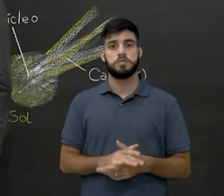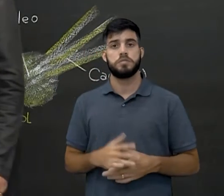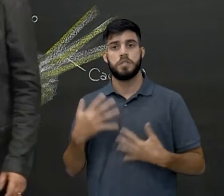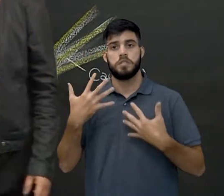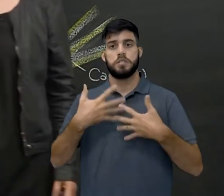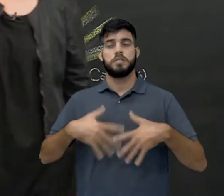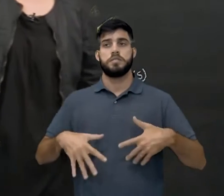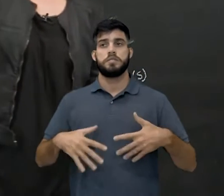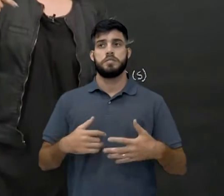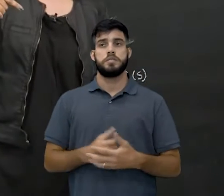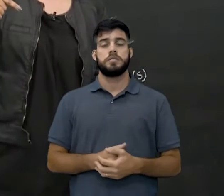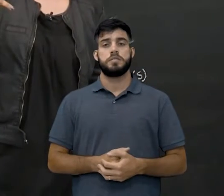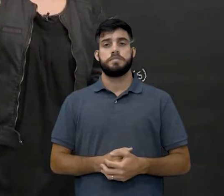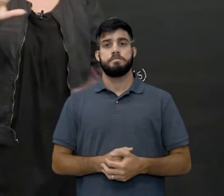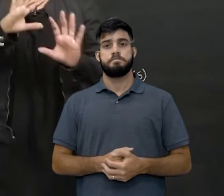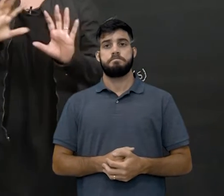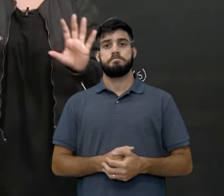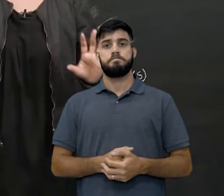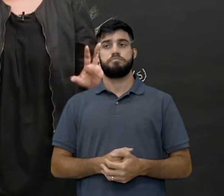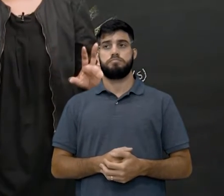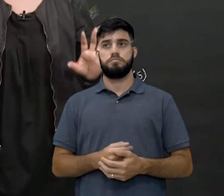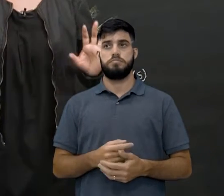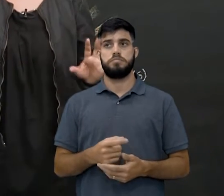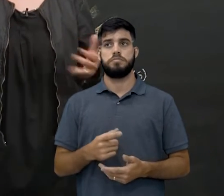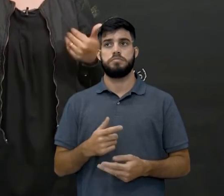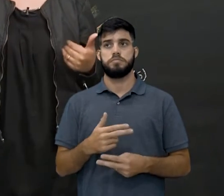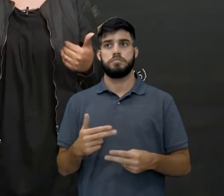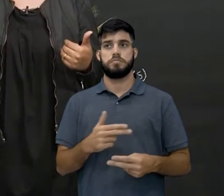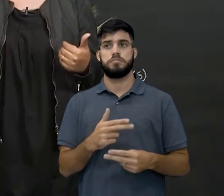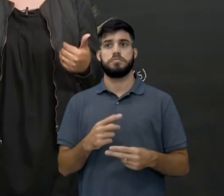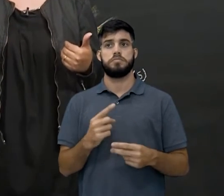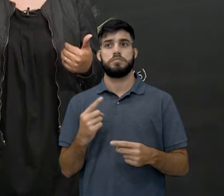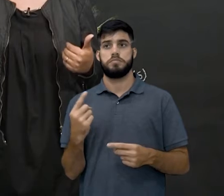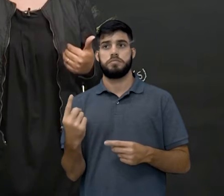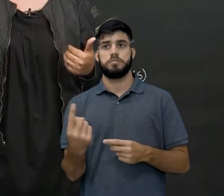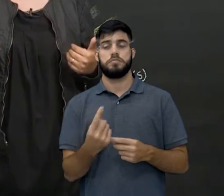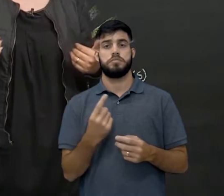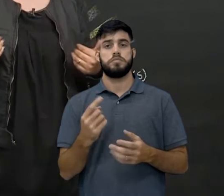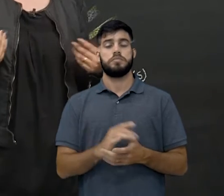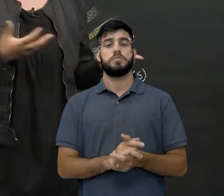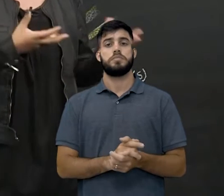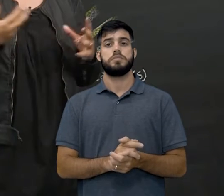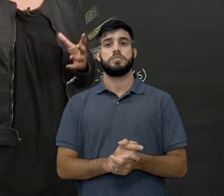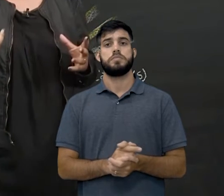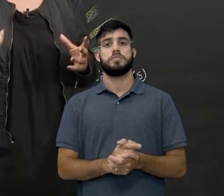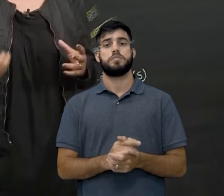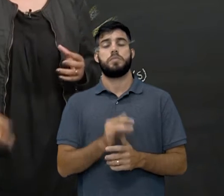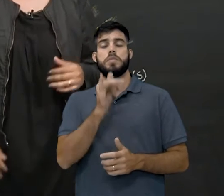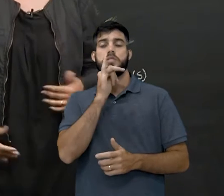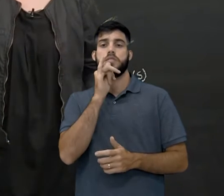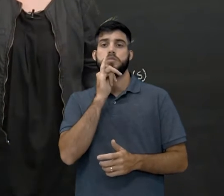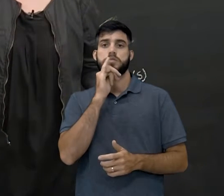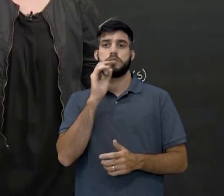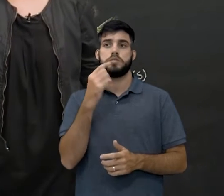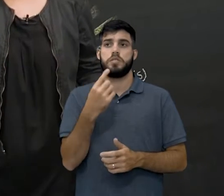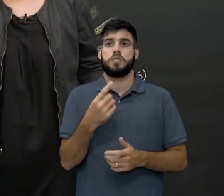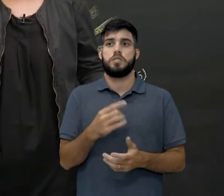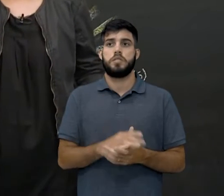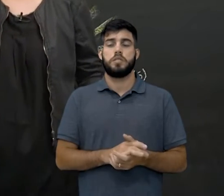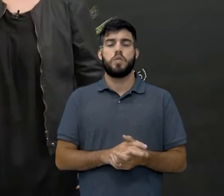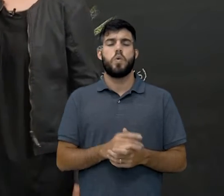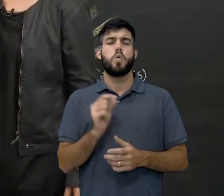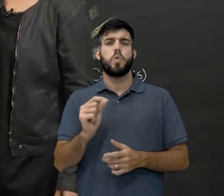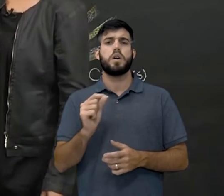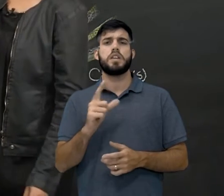corpo que orbita ao redor de planetas sem luz, como é também o nosso caso, recebe o reflexo. Mas o que